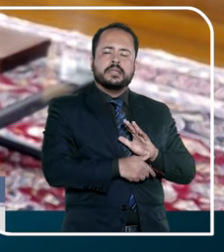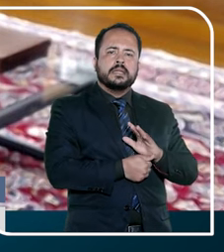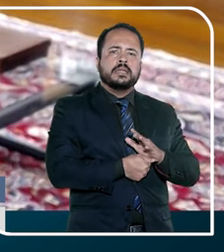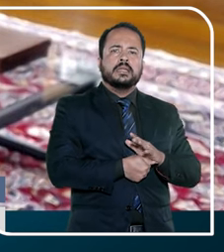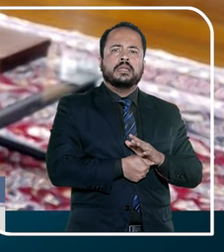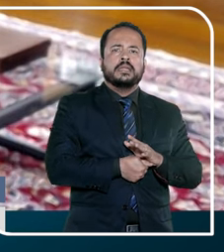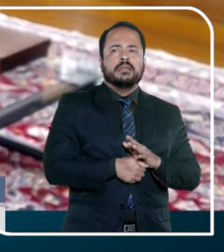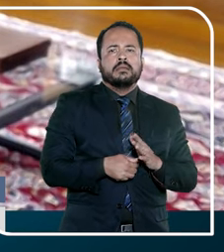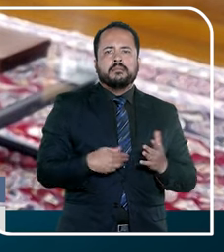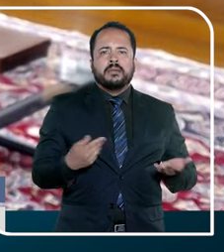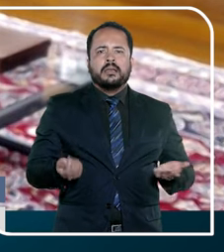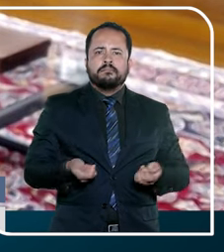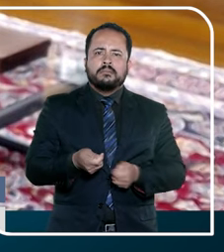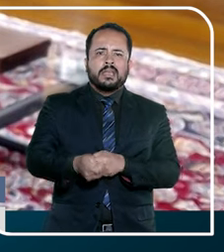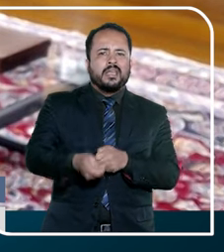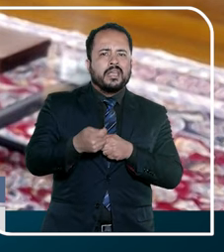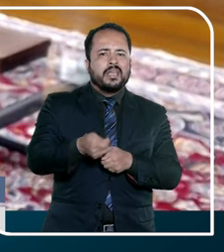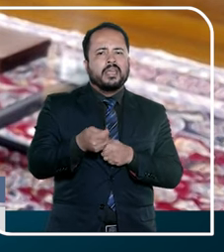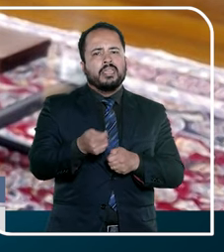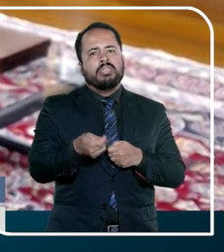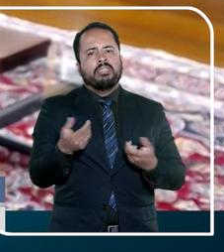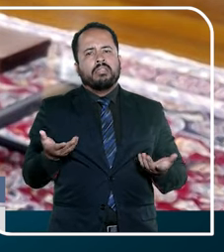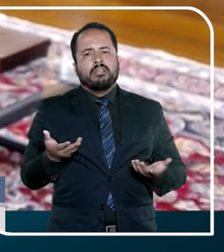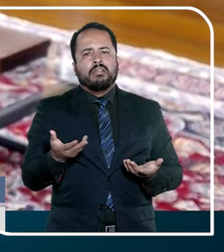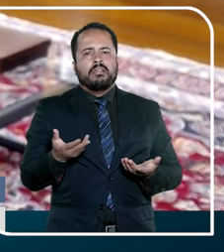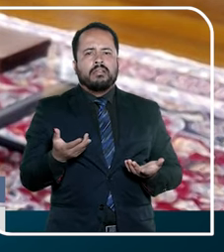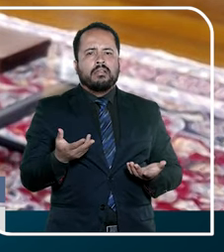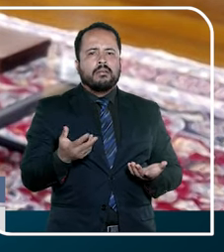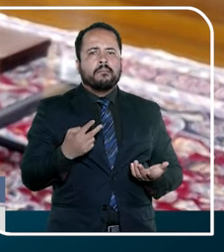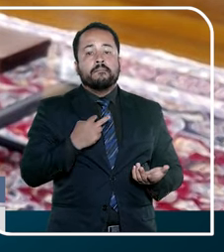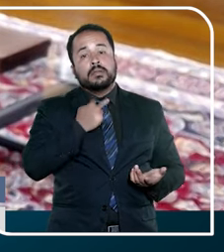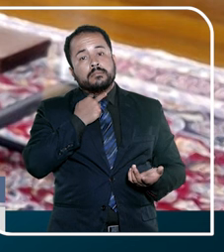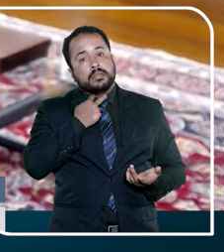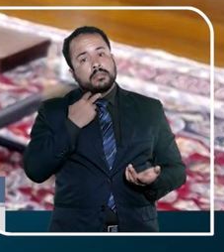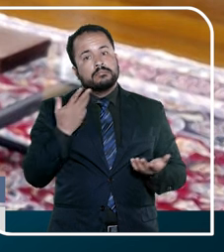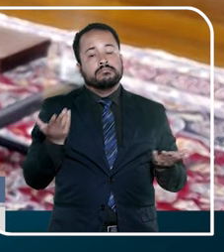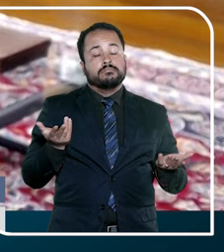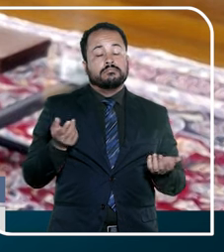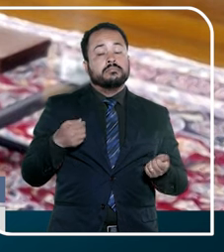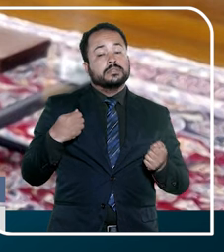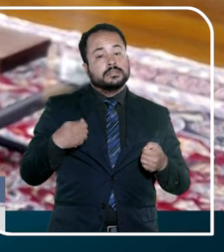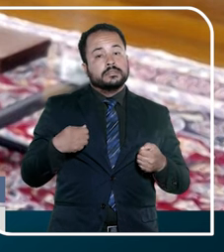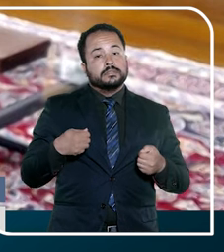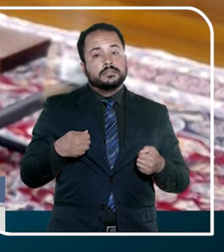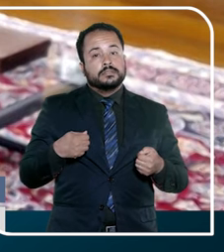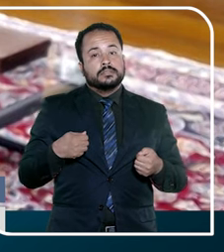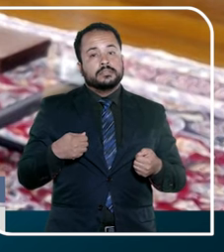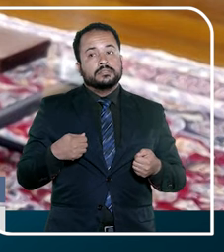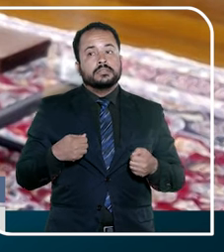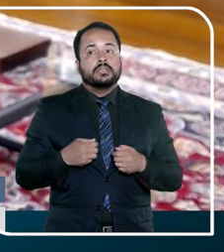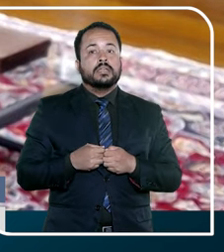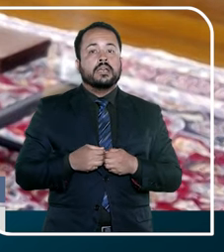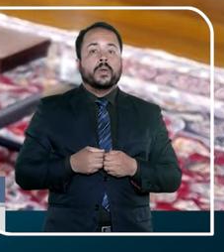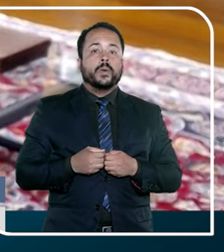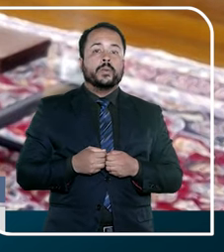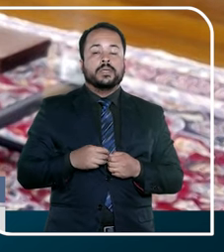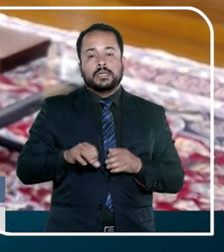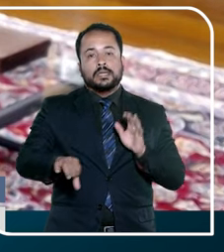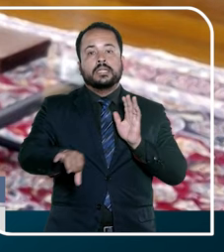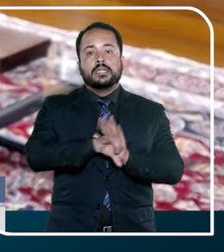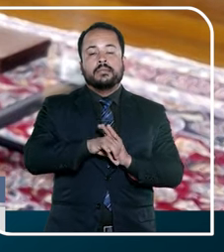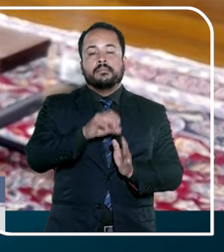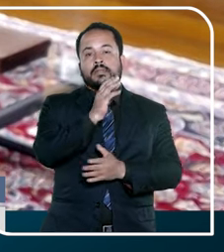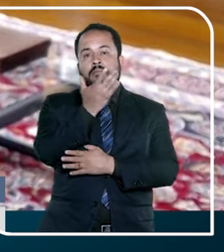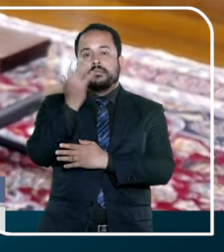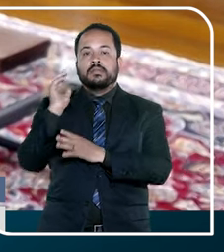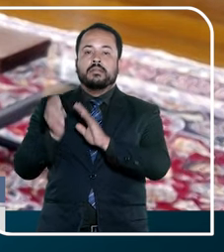estaria pescando peixe proibido de pescar aquele e da mesma forma um crime ambiental que em princípio não